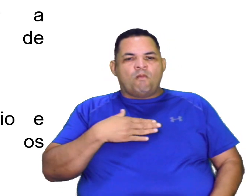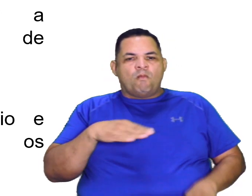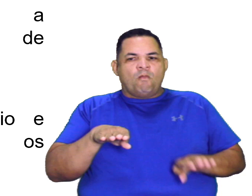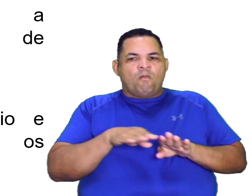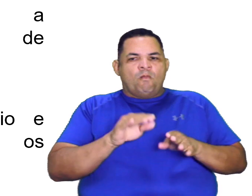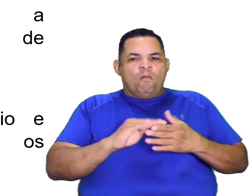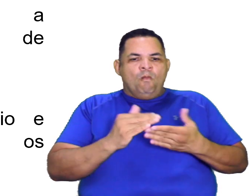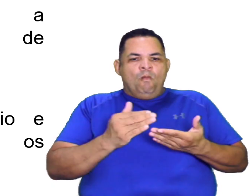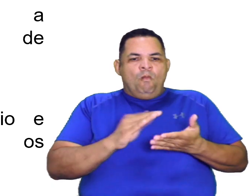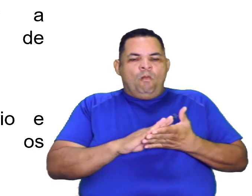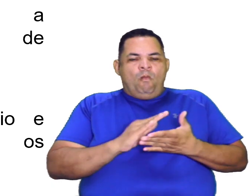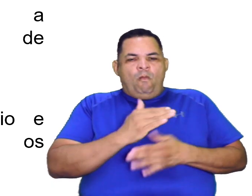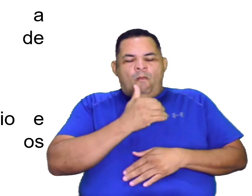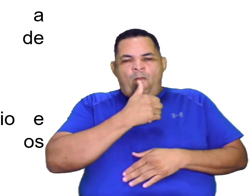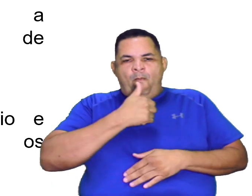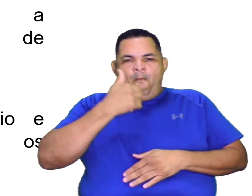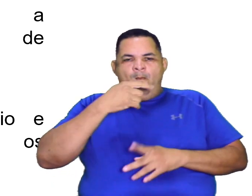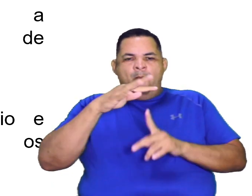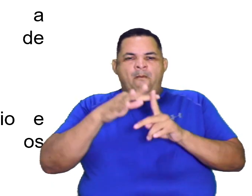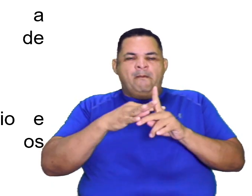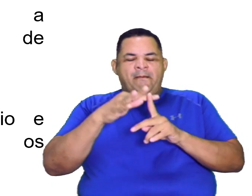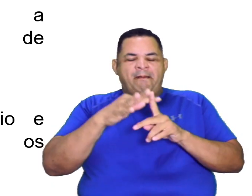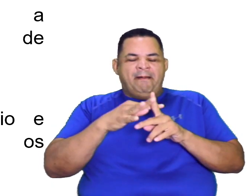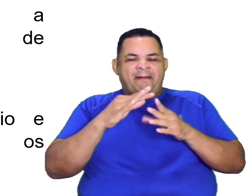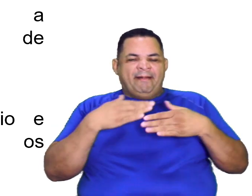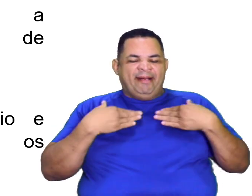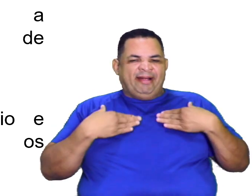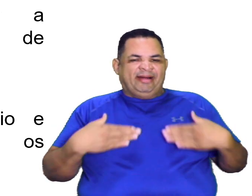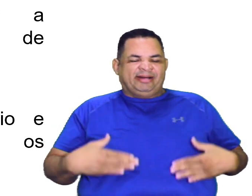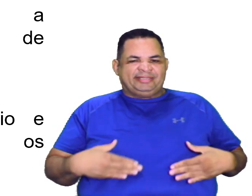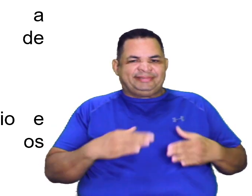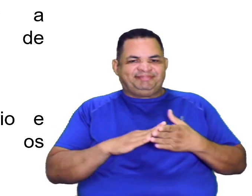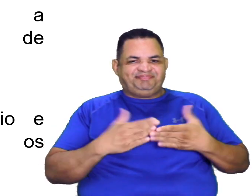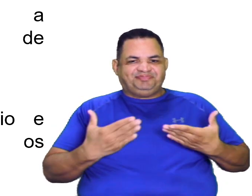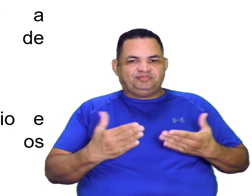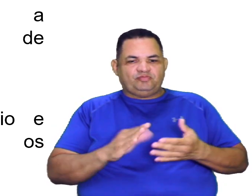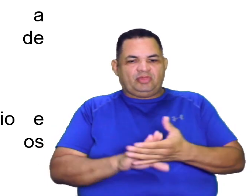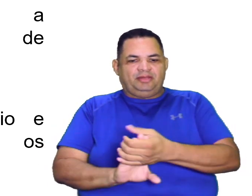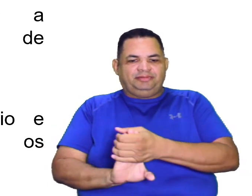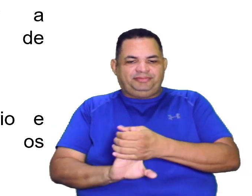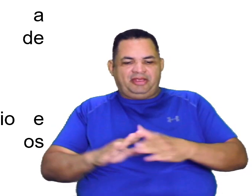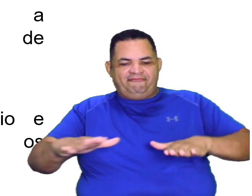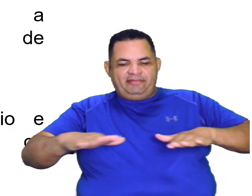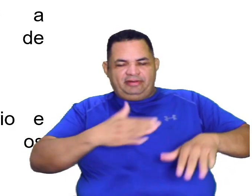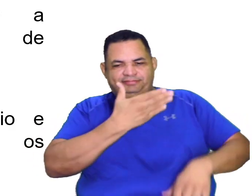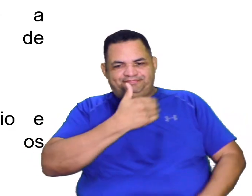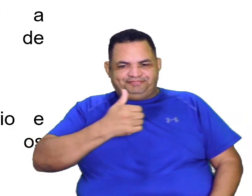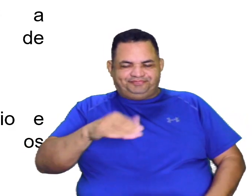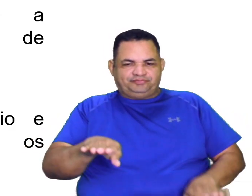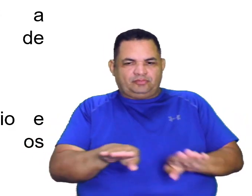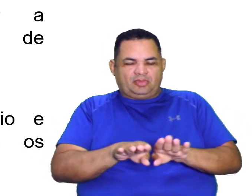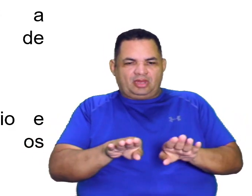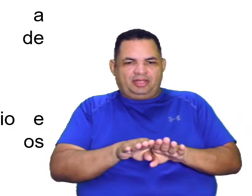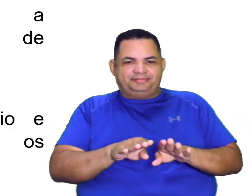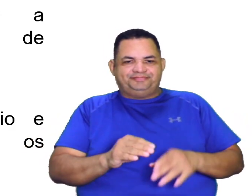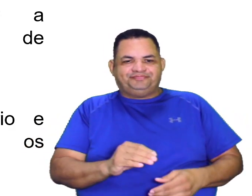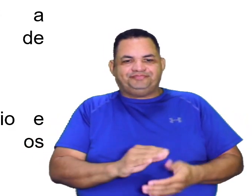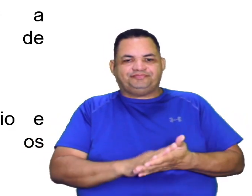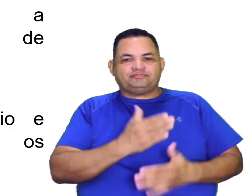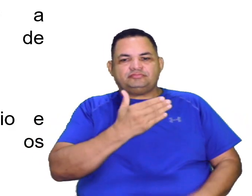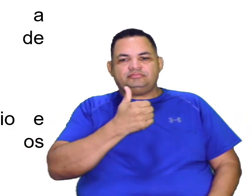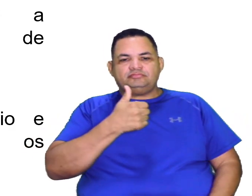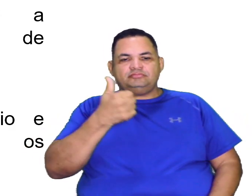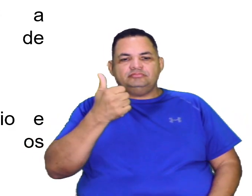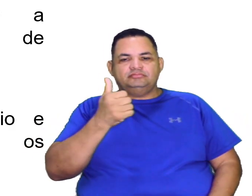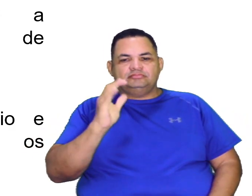vem aumentar minha temperatura, o alongamento vai aumentar a amplitude dos meus movimentos e o condicionamento vai